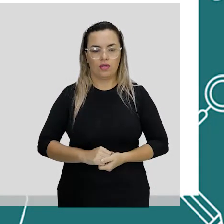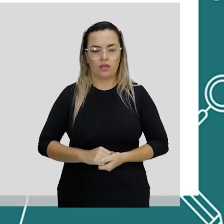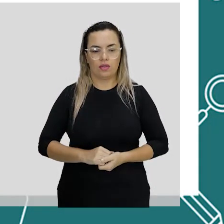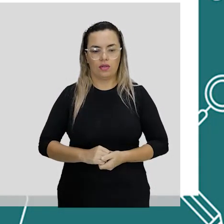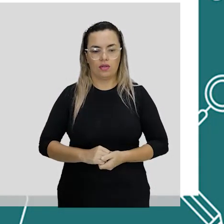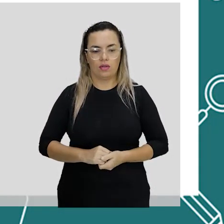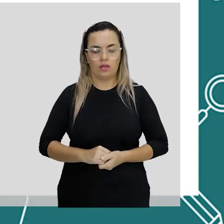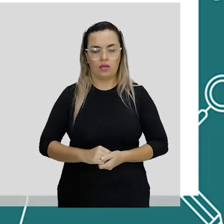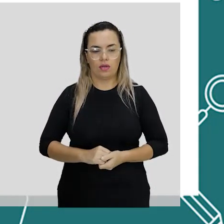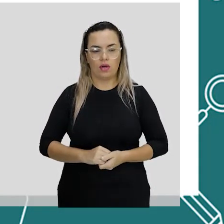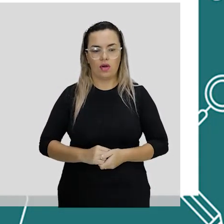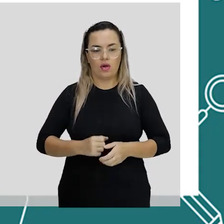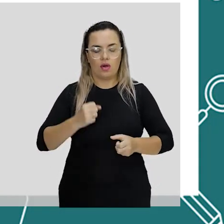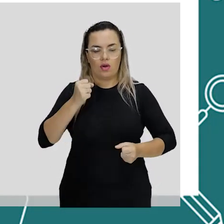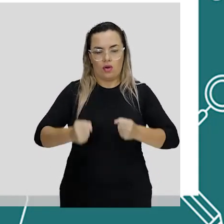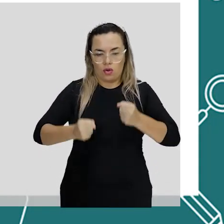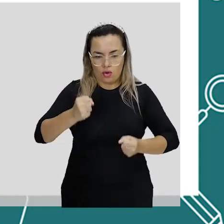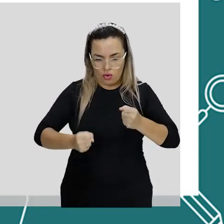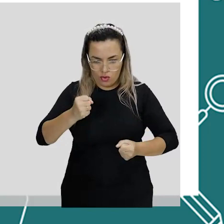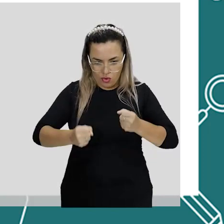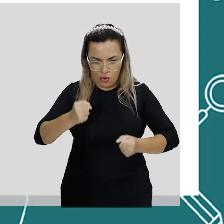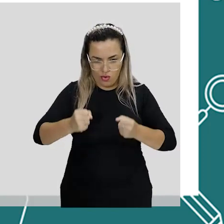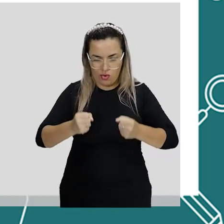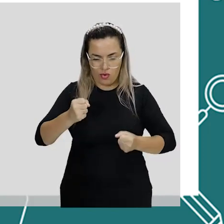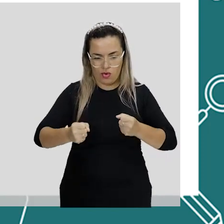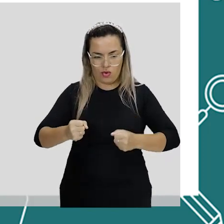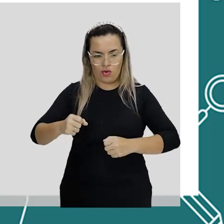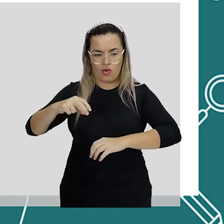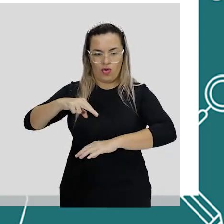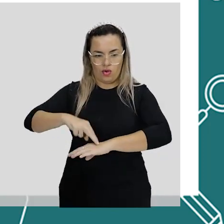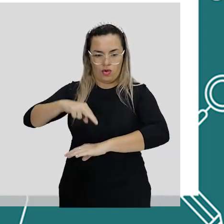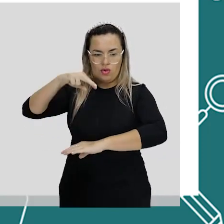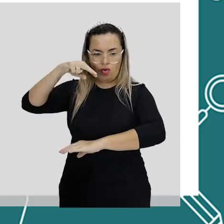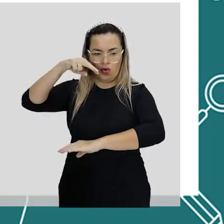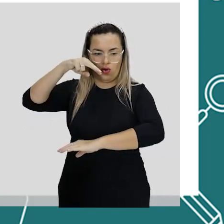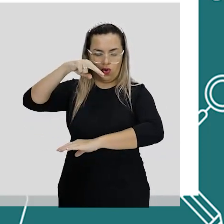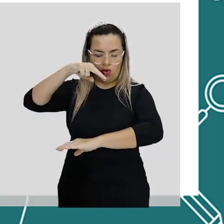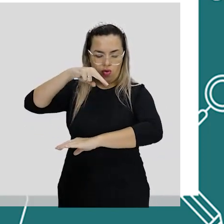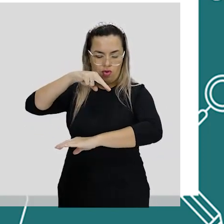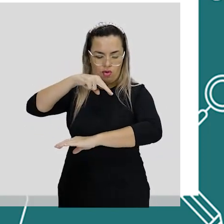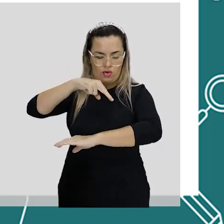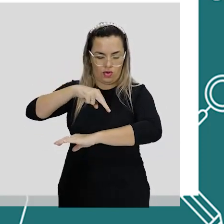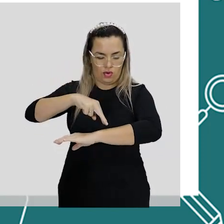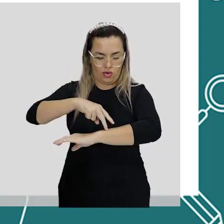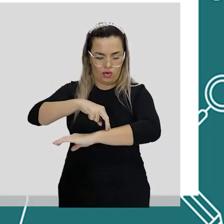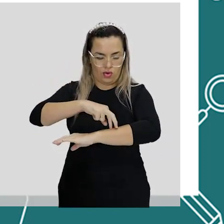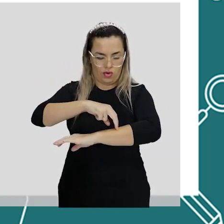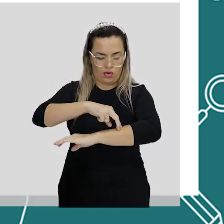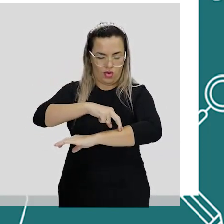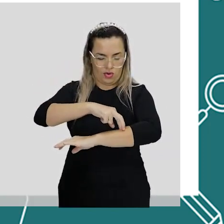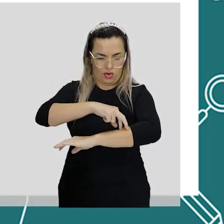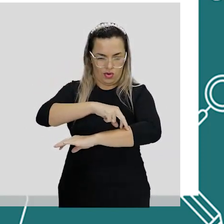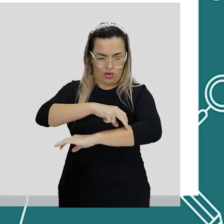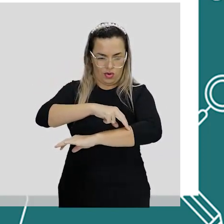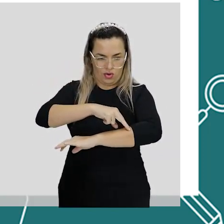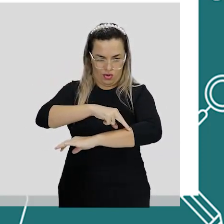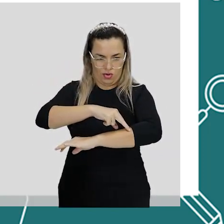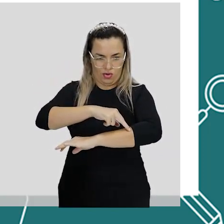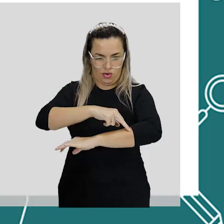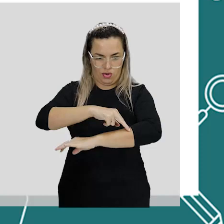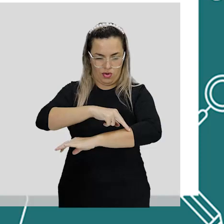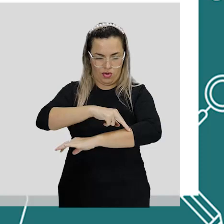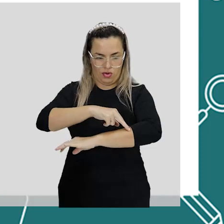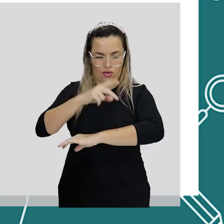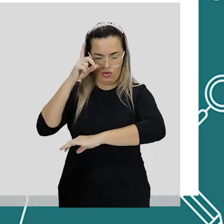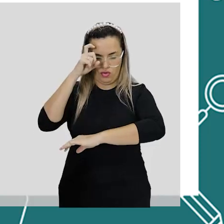Corridas com obstáculos. Nós temos a prova de 3.000 metros. Aqui, além das barreiras que são colocadas